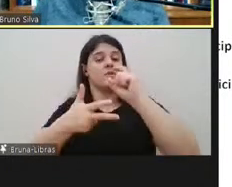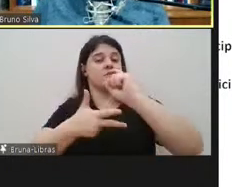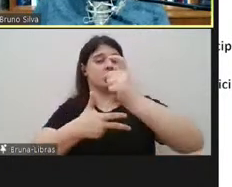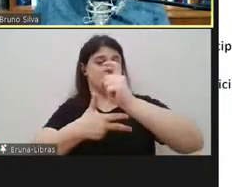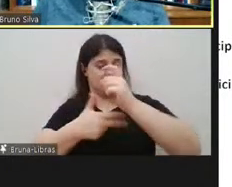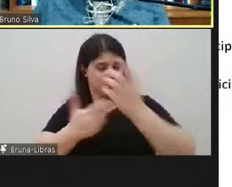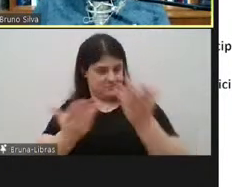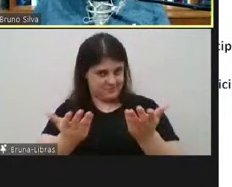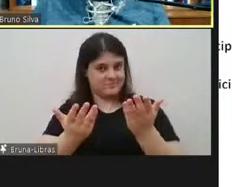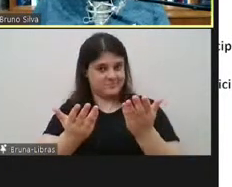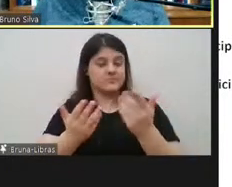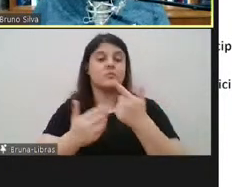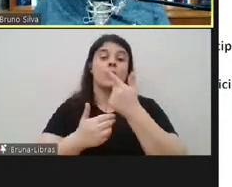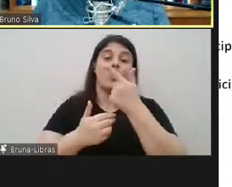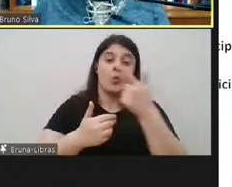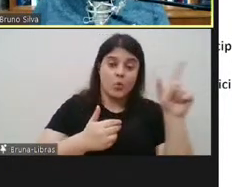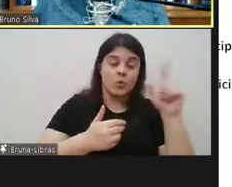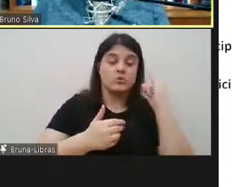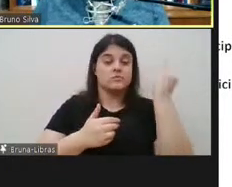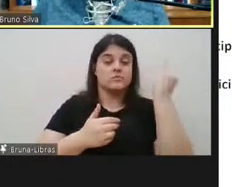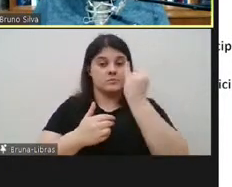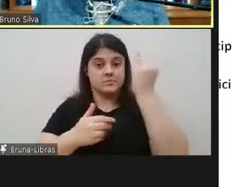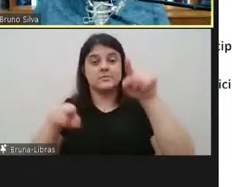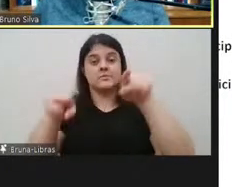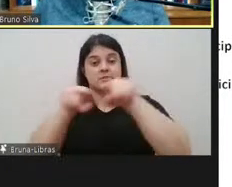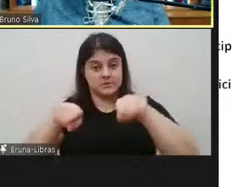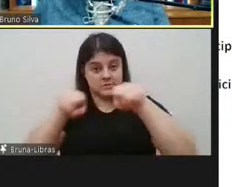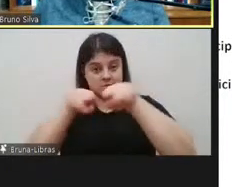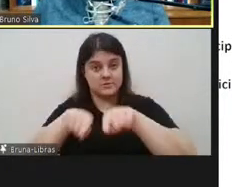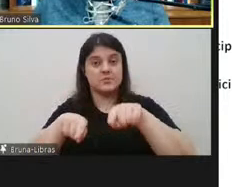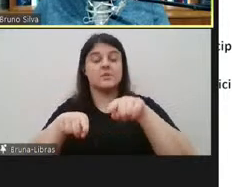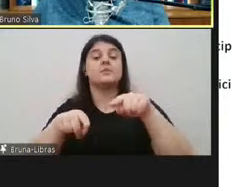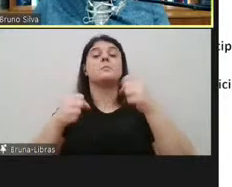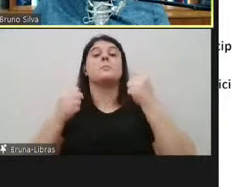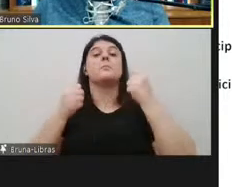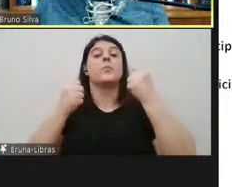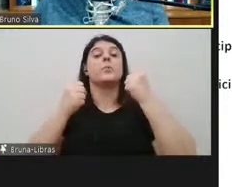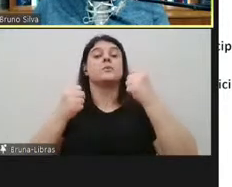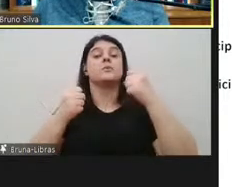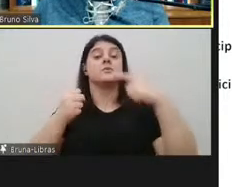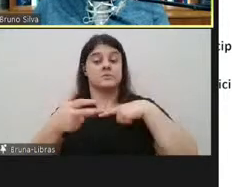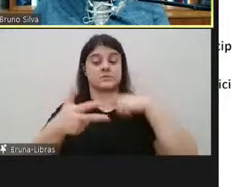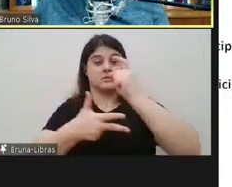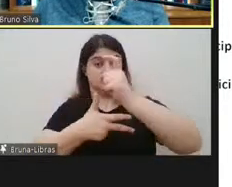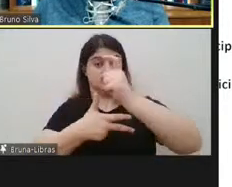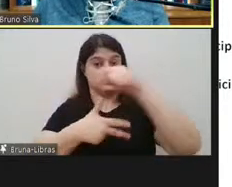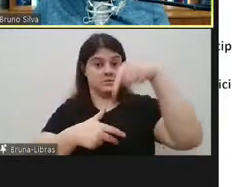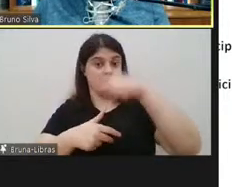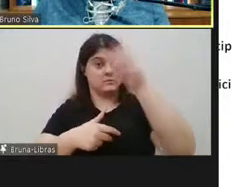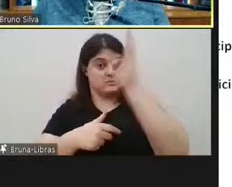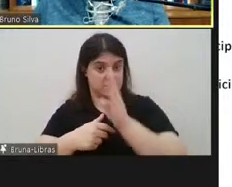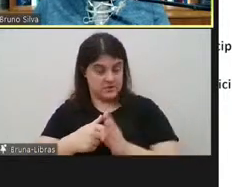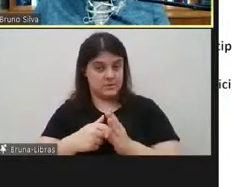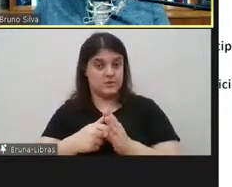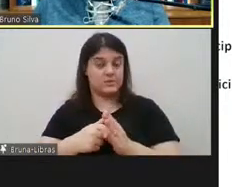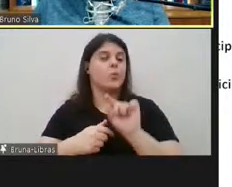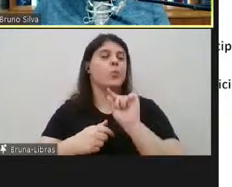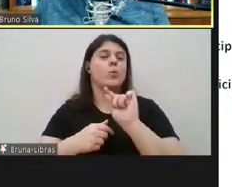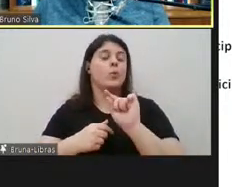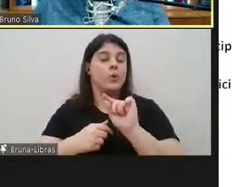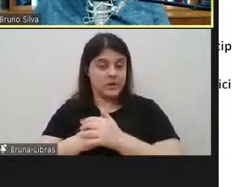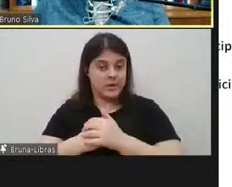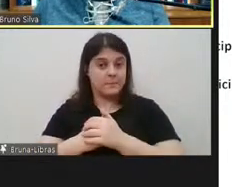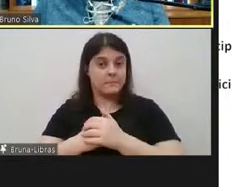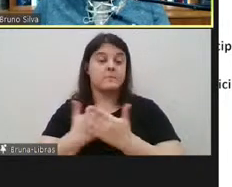Executivo né outro traço importante aqui que também tá muito poder dar muita força Poder Executivo no Brasil é o